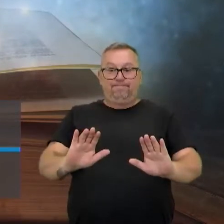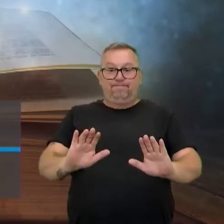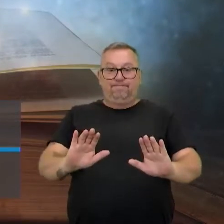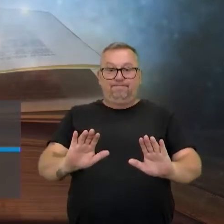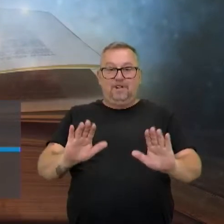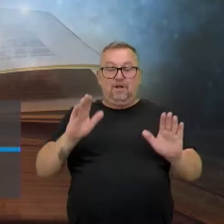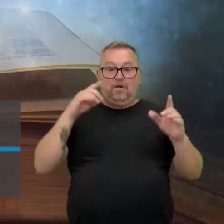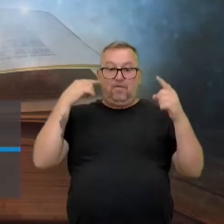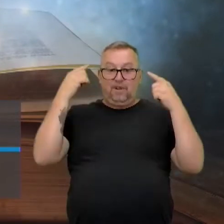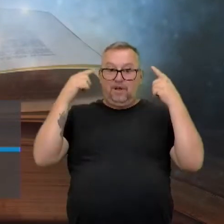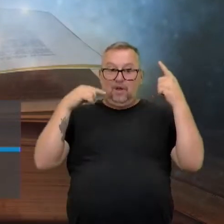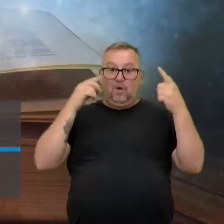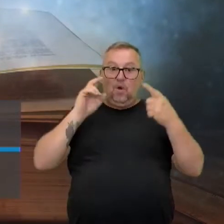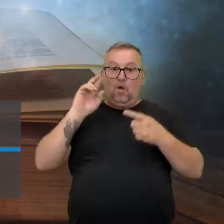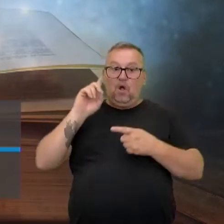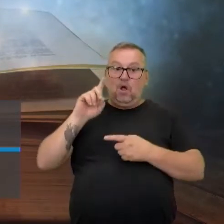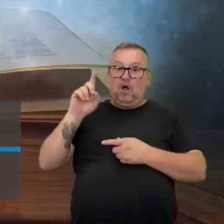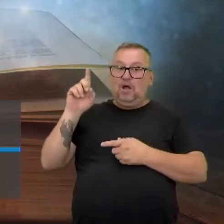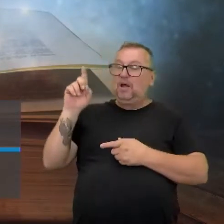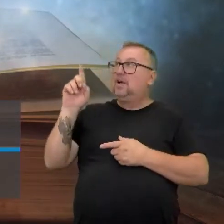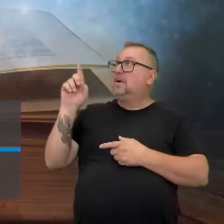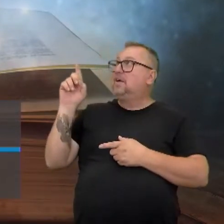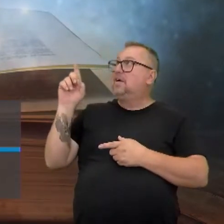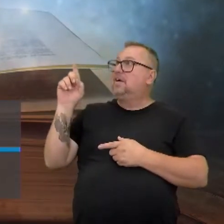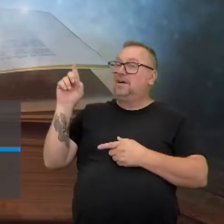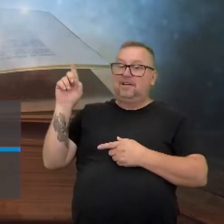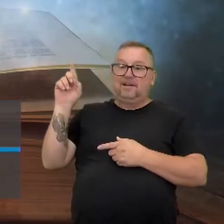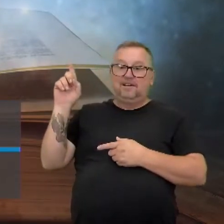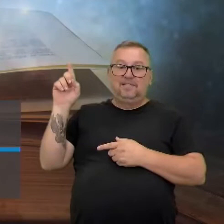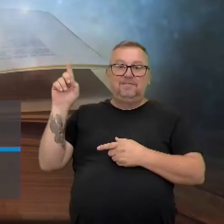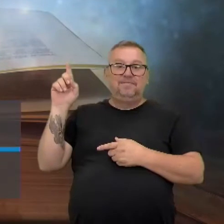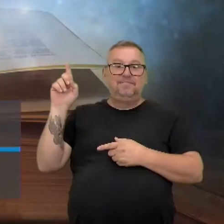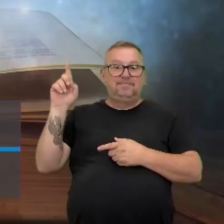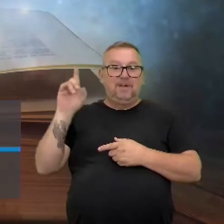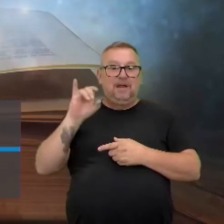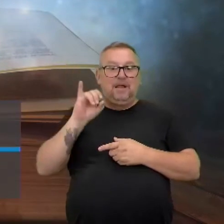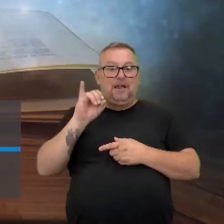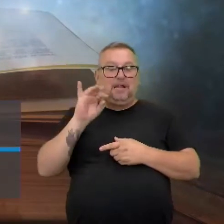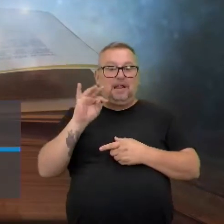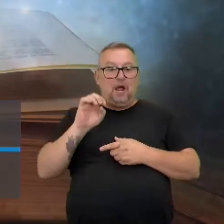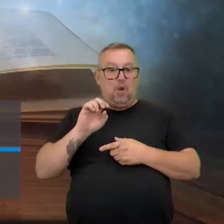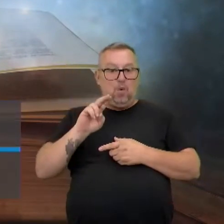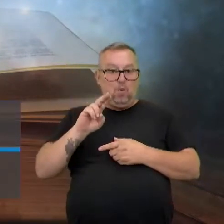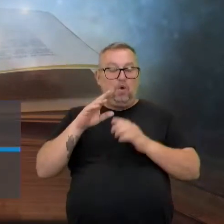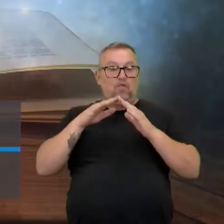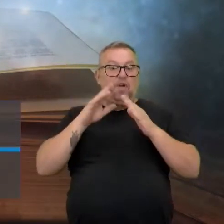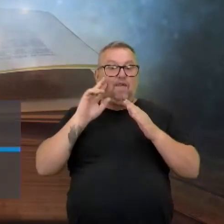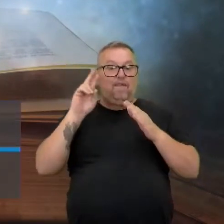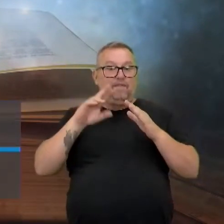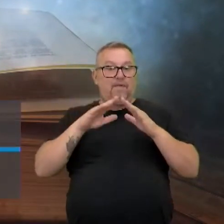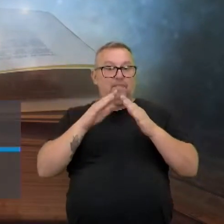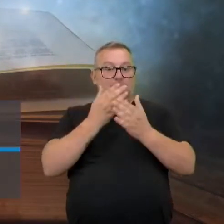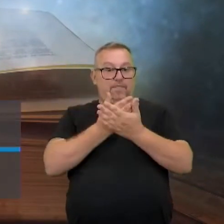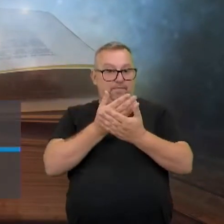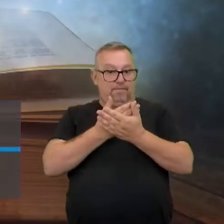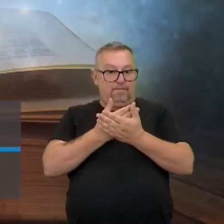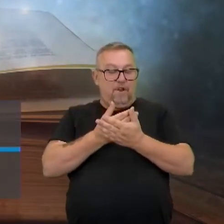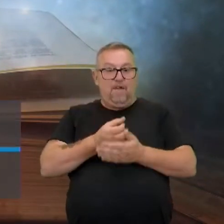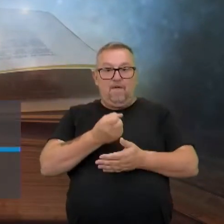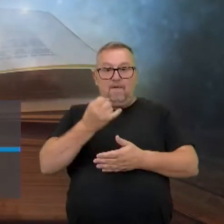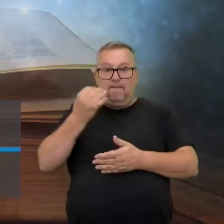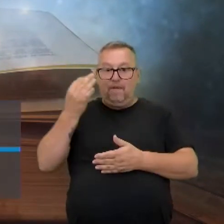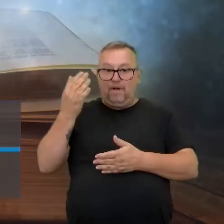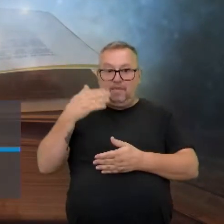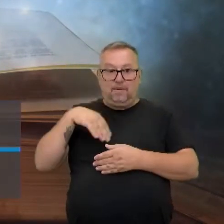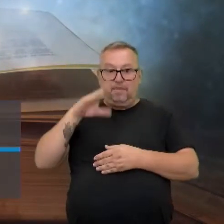louca, tá? Esse livro do Ítalo Calvino, ele tem na escola e eu já vi, assim, vários exemplares, para